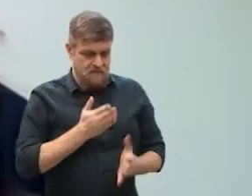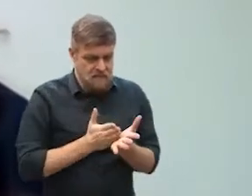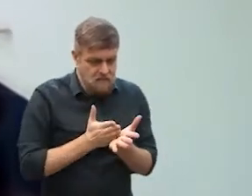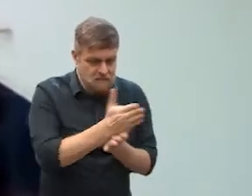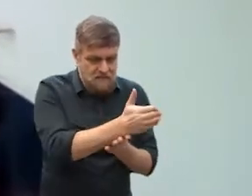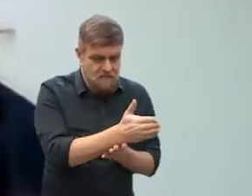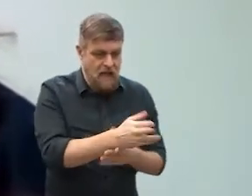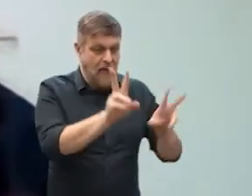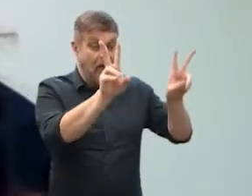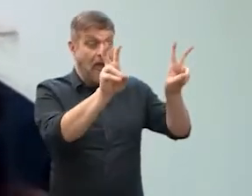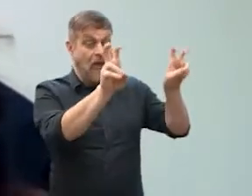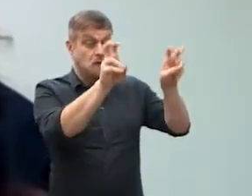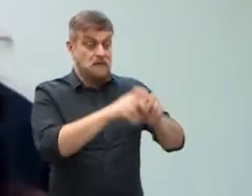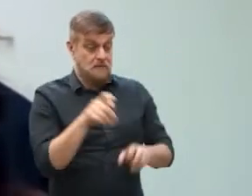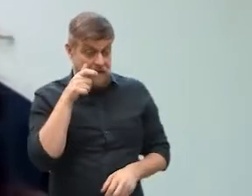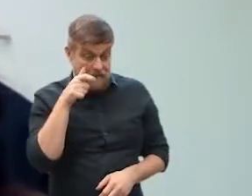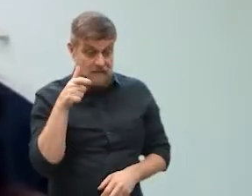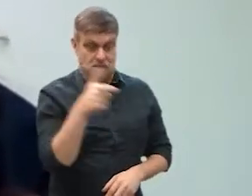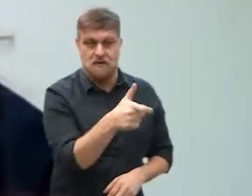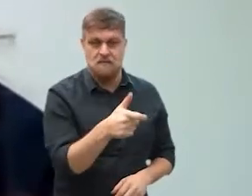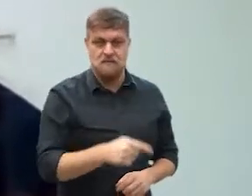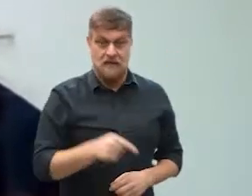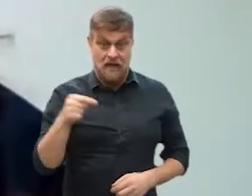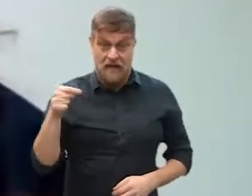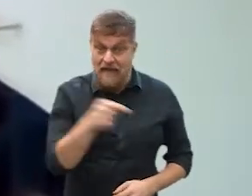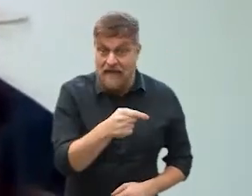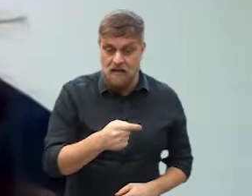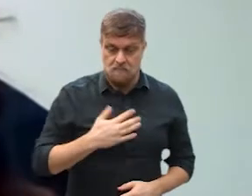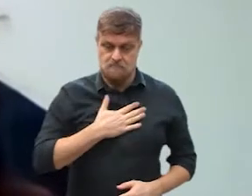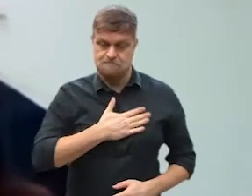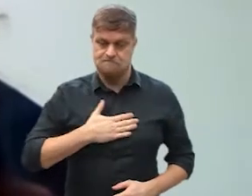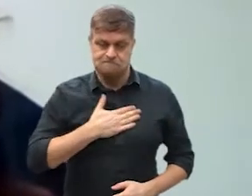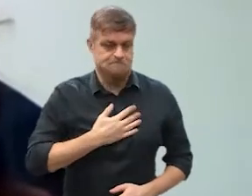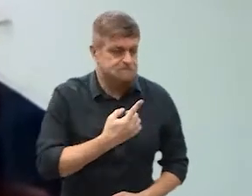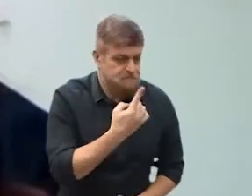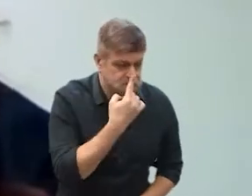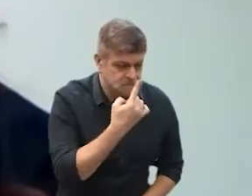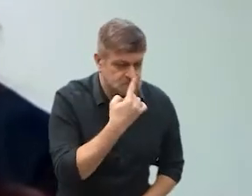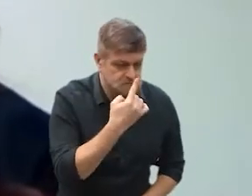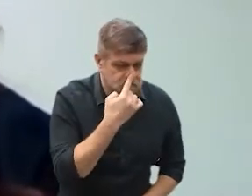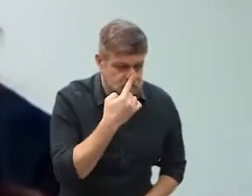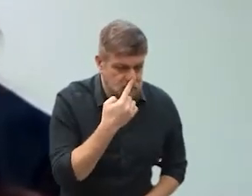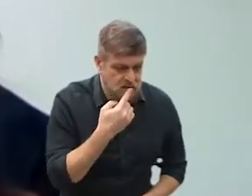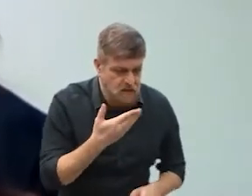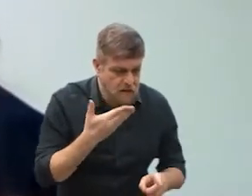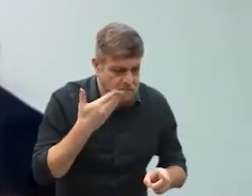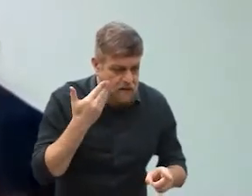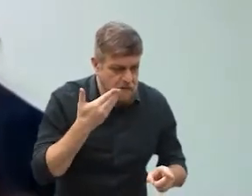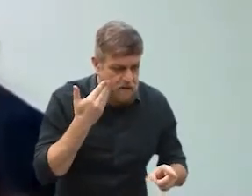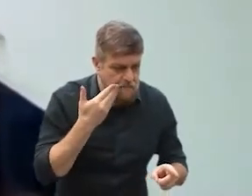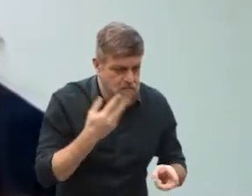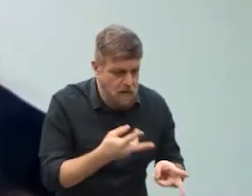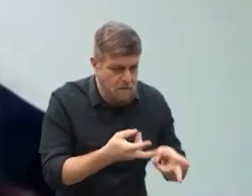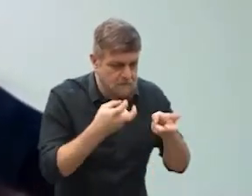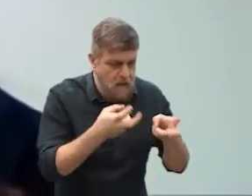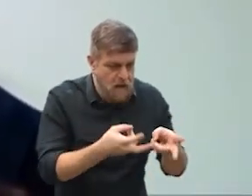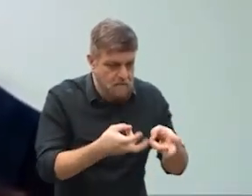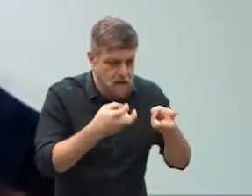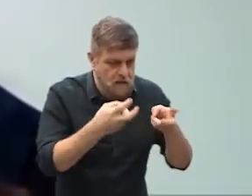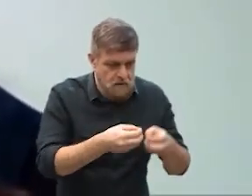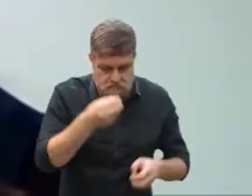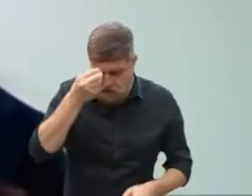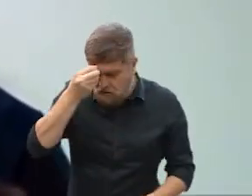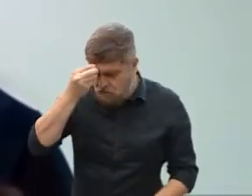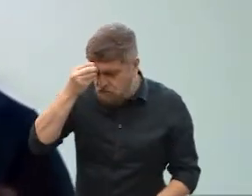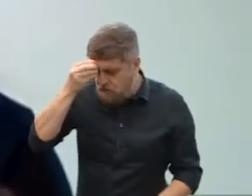que é a temática principal, e a partir de uma temática que é super interessante, ela vai descobrindo, a pessoa vai descobrindo e construindo novos